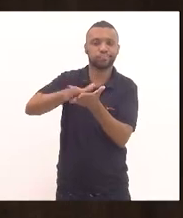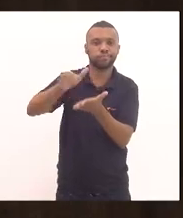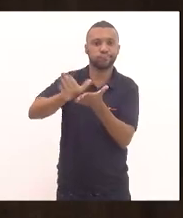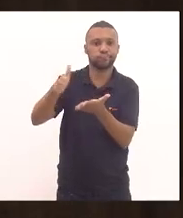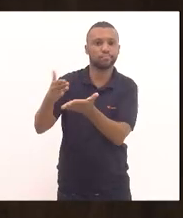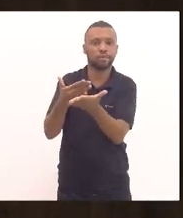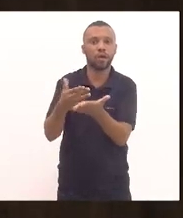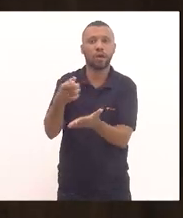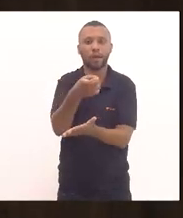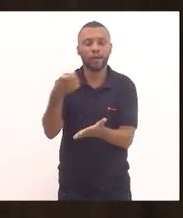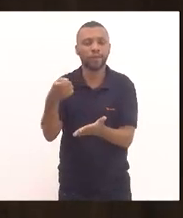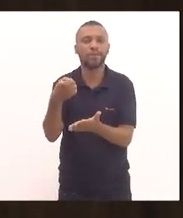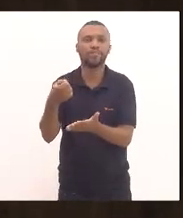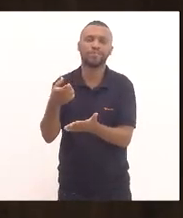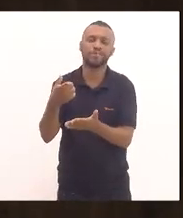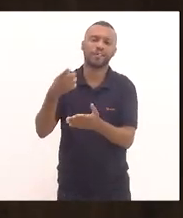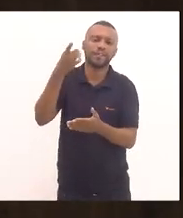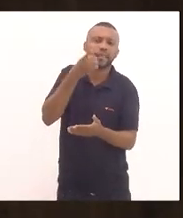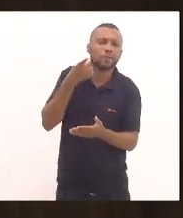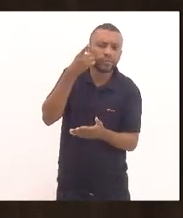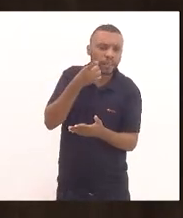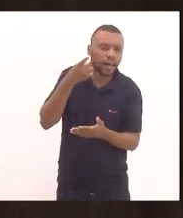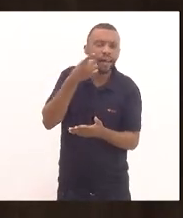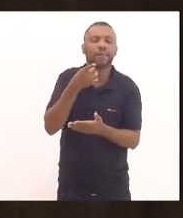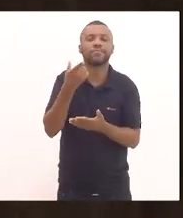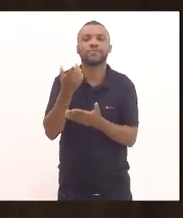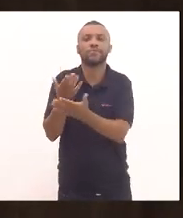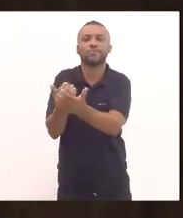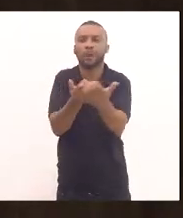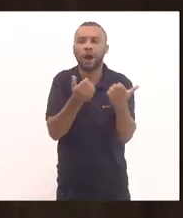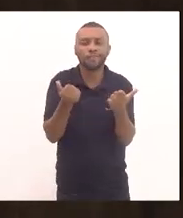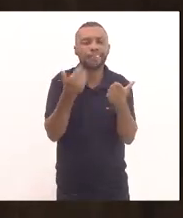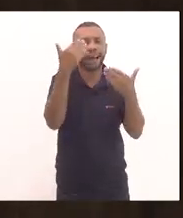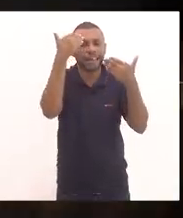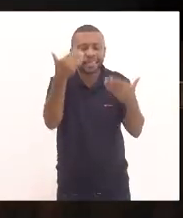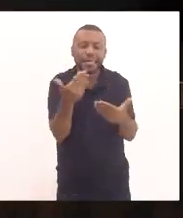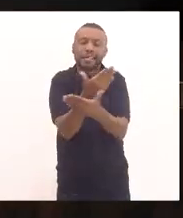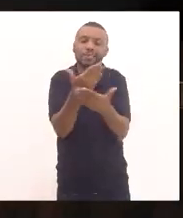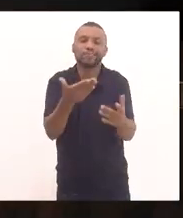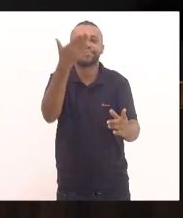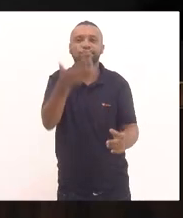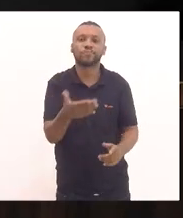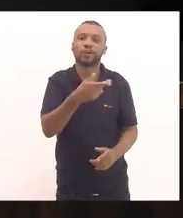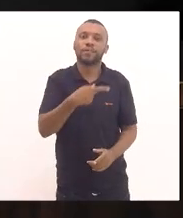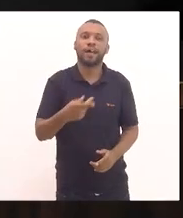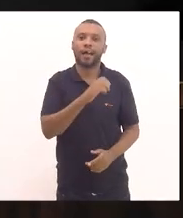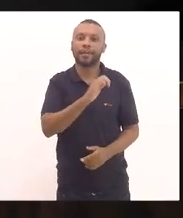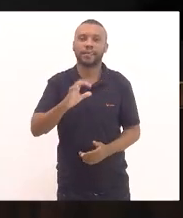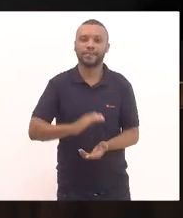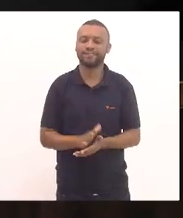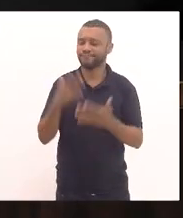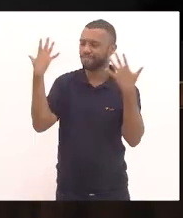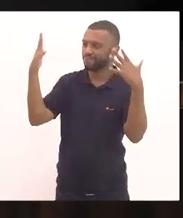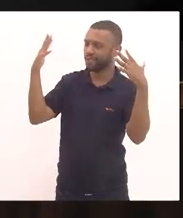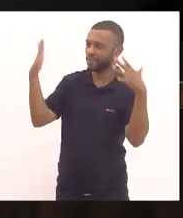os ex-parlamentares juvenis agradecem muito Vossa Excelência. Parabéns, deputado.